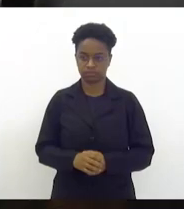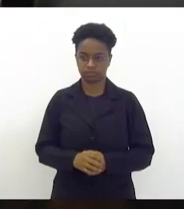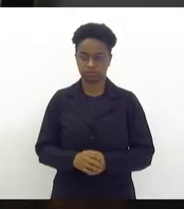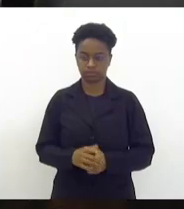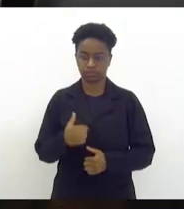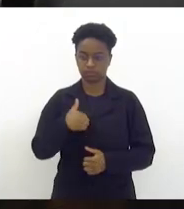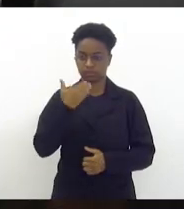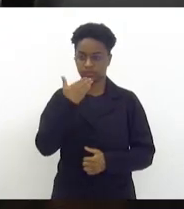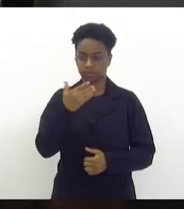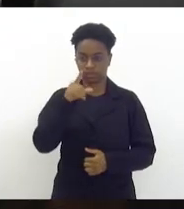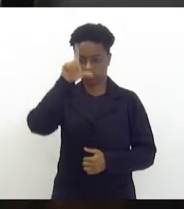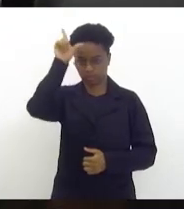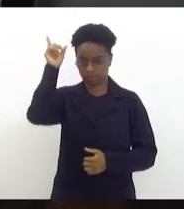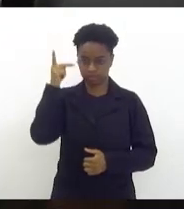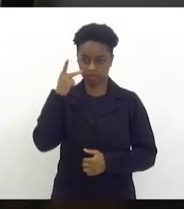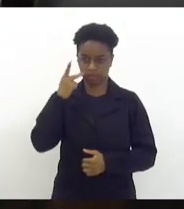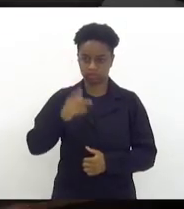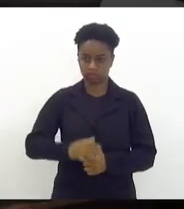Peço, Luiz Paulo.